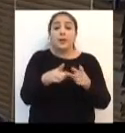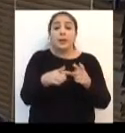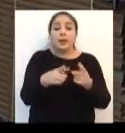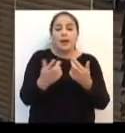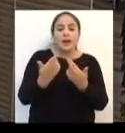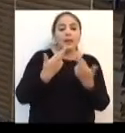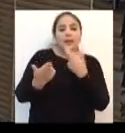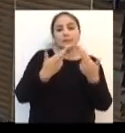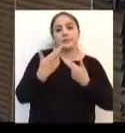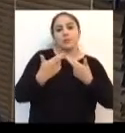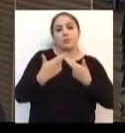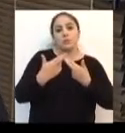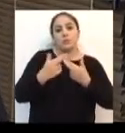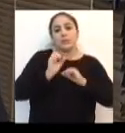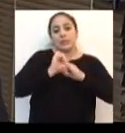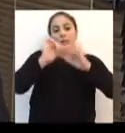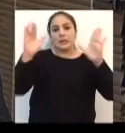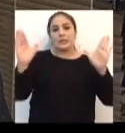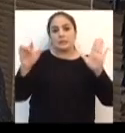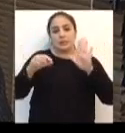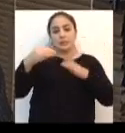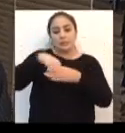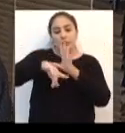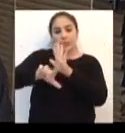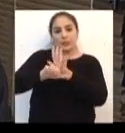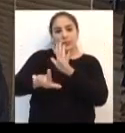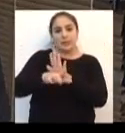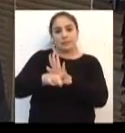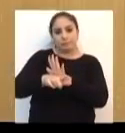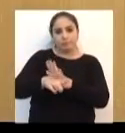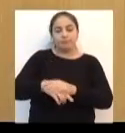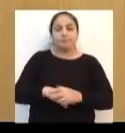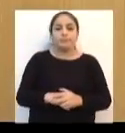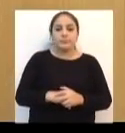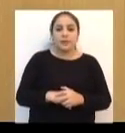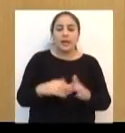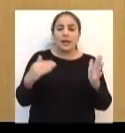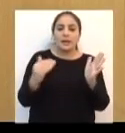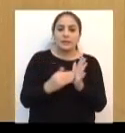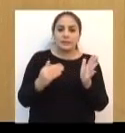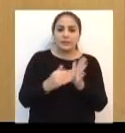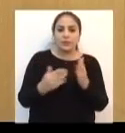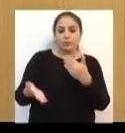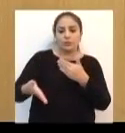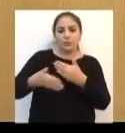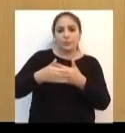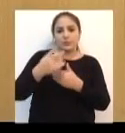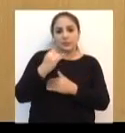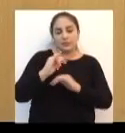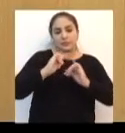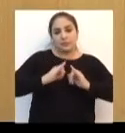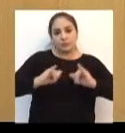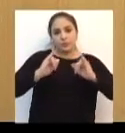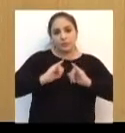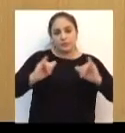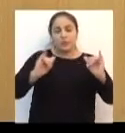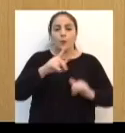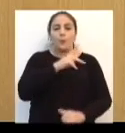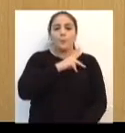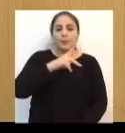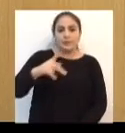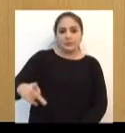da transparência legal da votação do impeachment da presidente Dilma. Até o fechamento desta edição, o